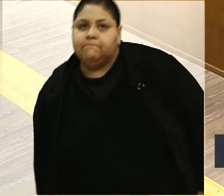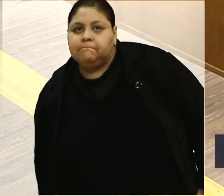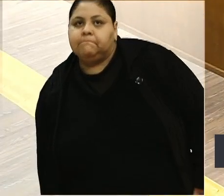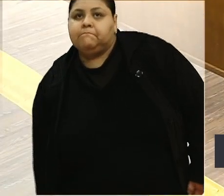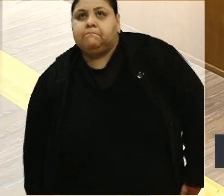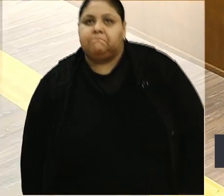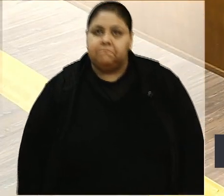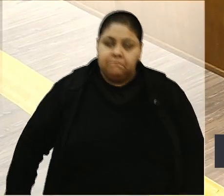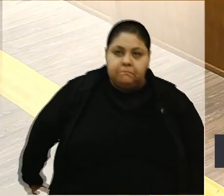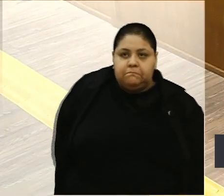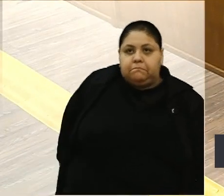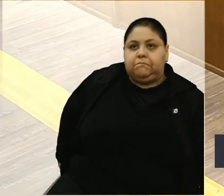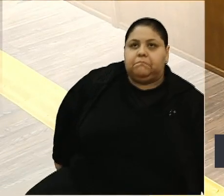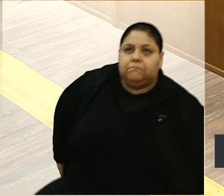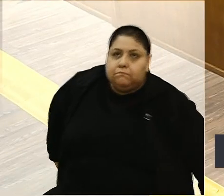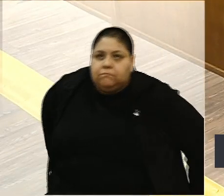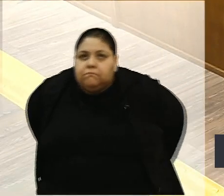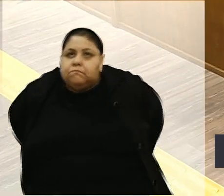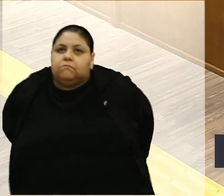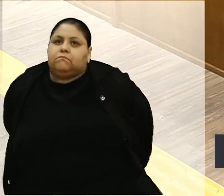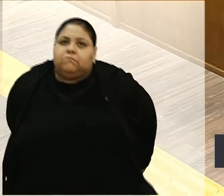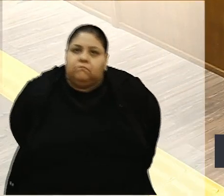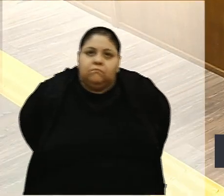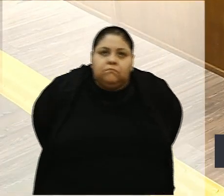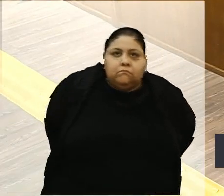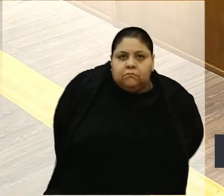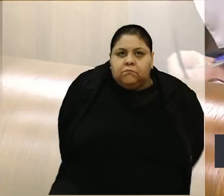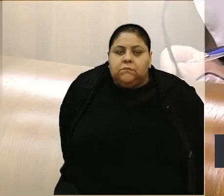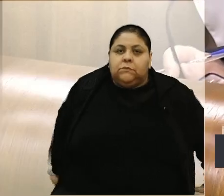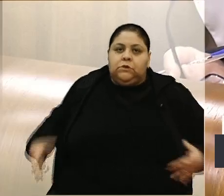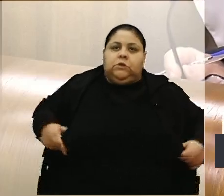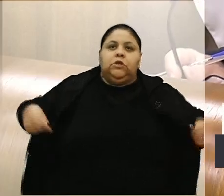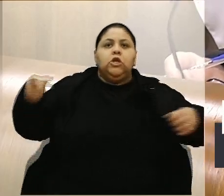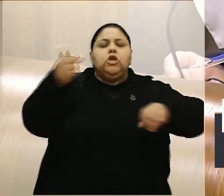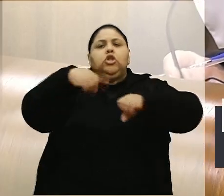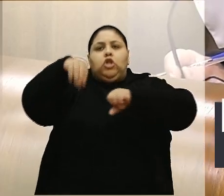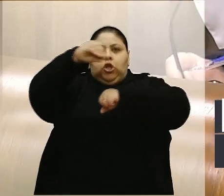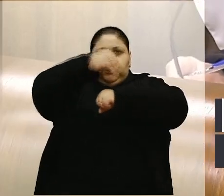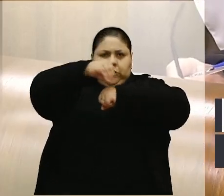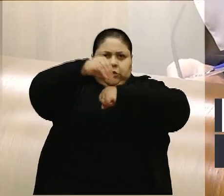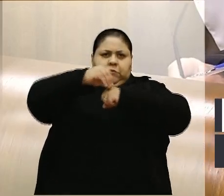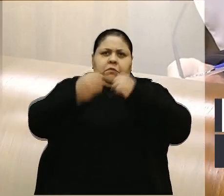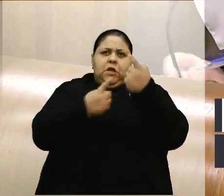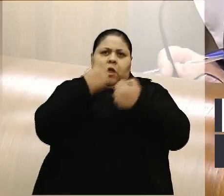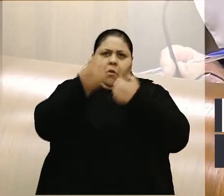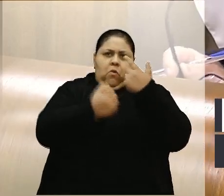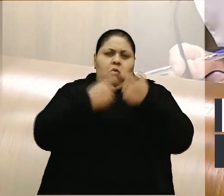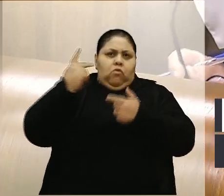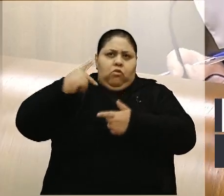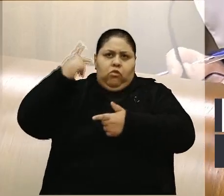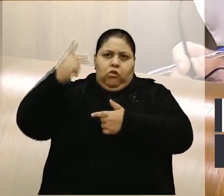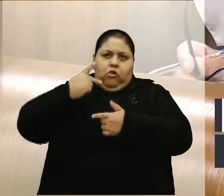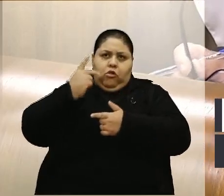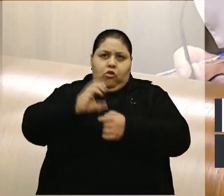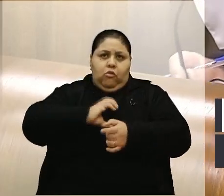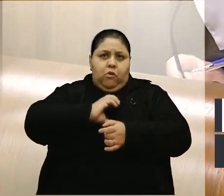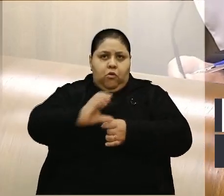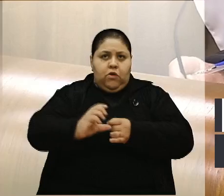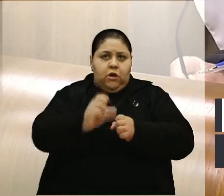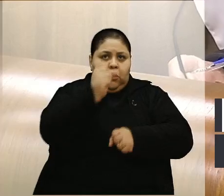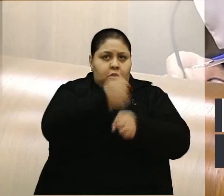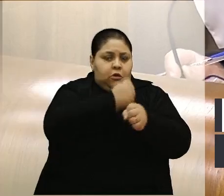ideia... O Wagner, o Adriano, o seu Camilo, o D'Ambrosio, de uma coordenadoria de obras